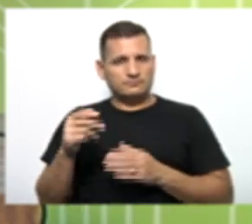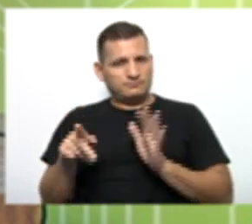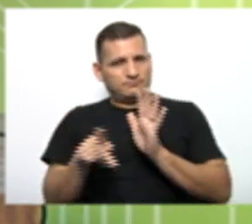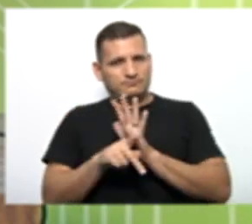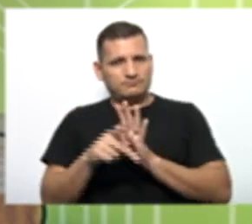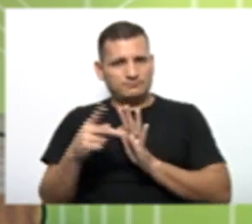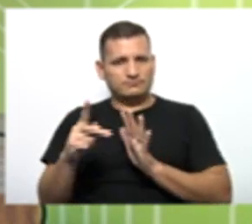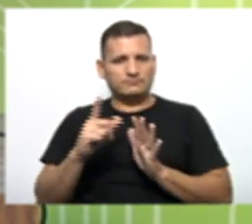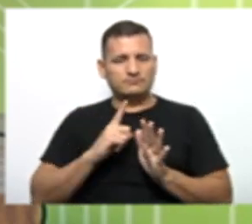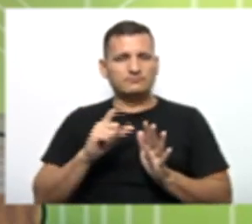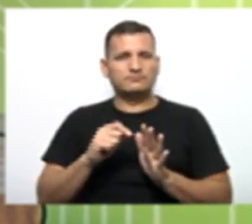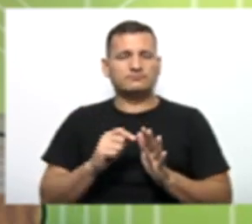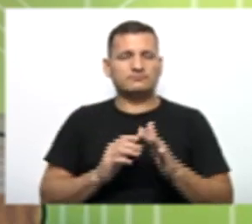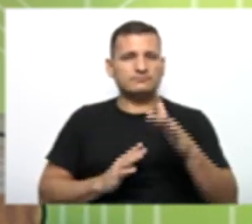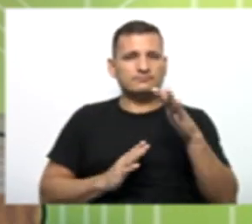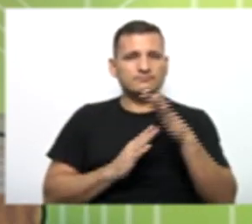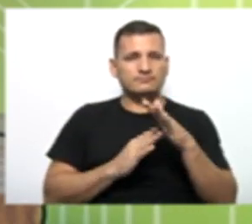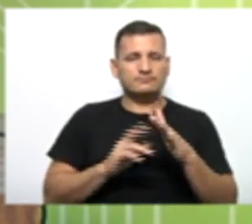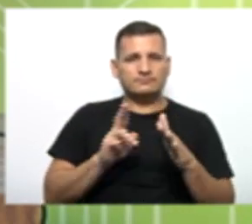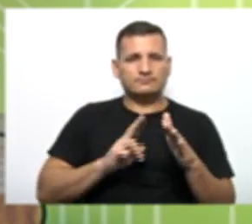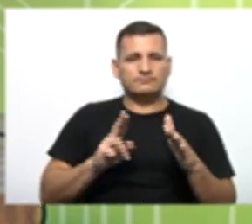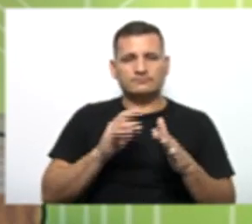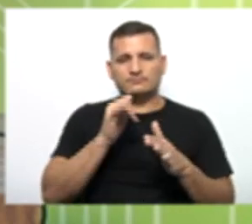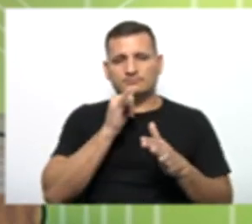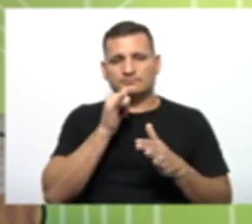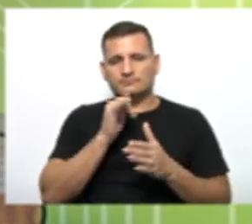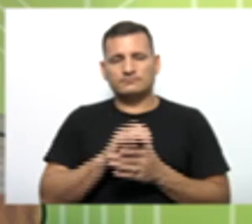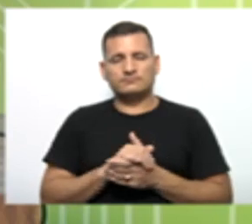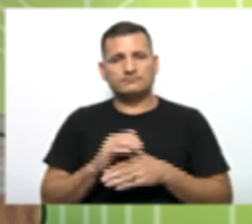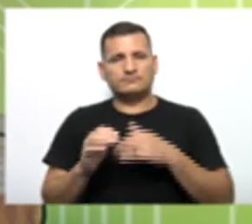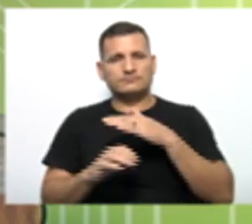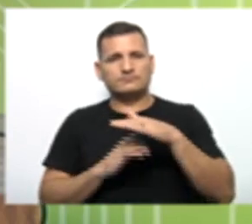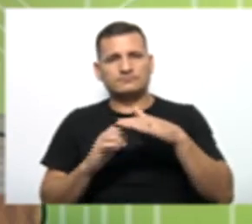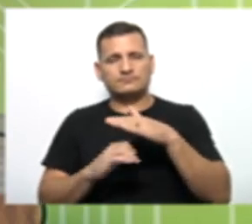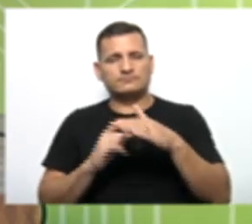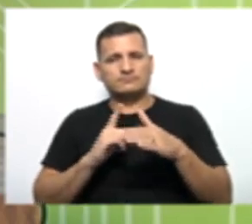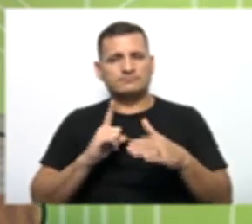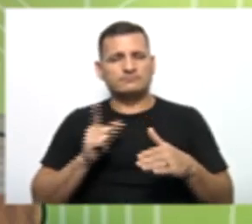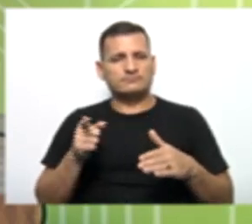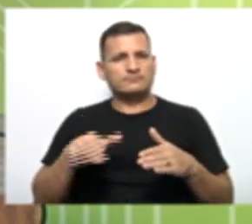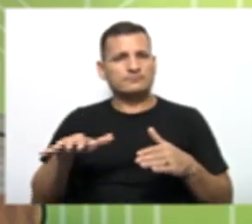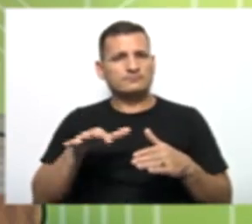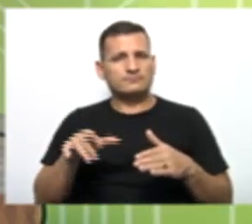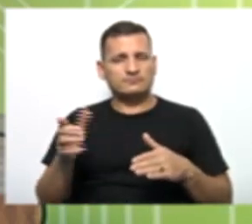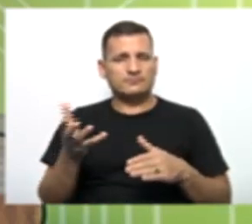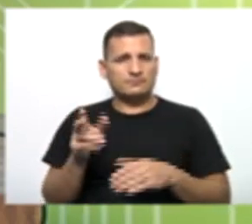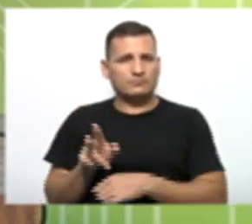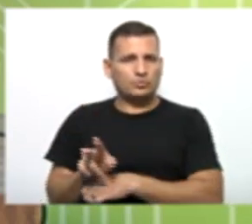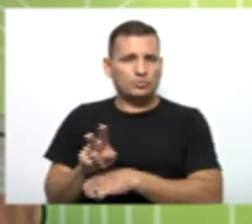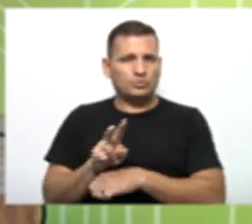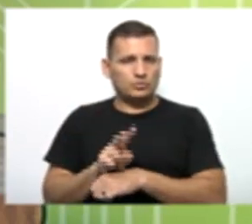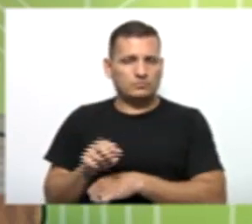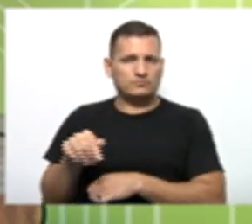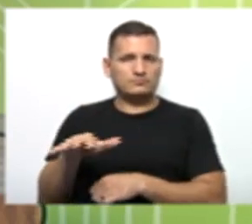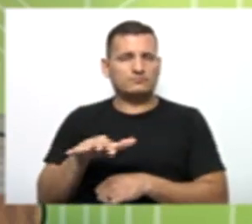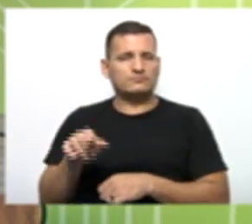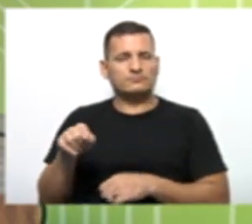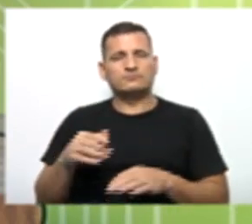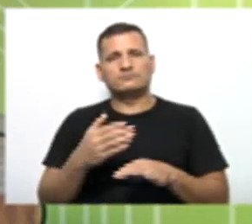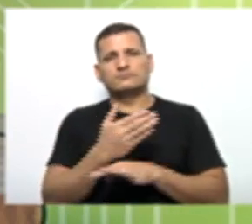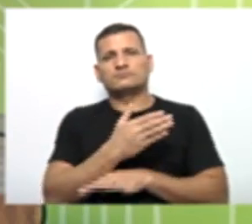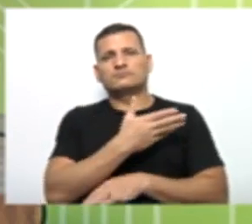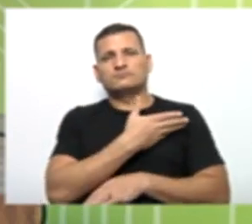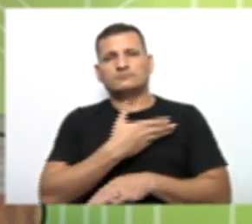tenha restrições de uso. Por exemplo, uma empresa que tem uma área e resolve proteger aquela área. Para isso, ela vai no poder